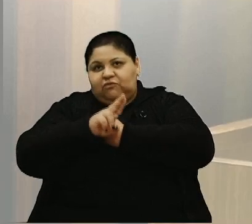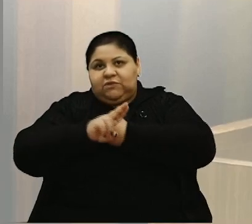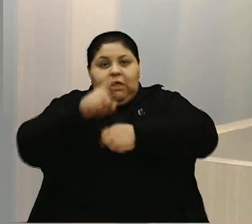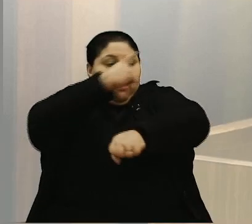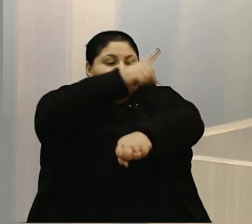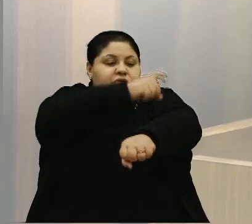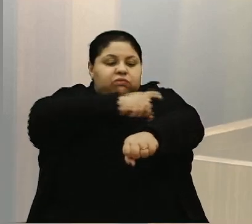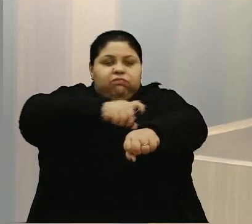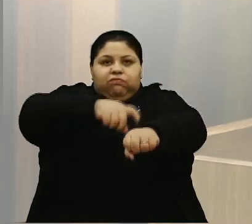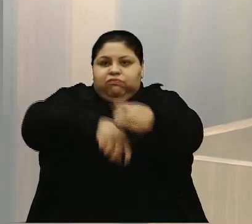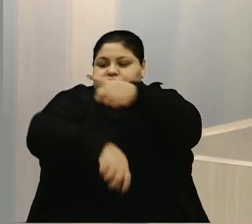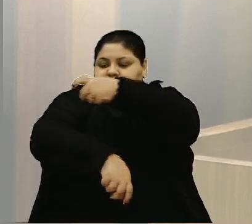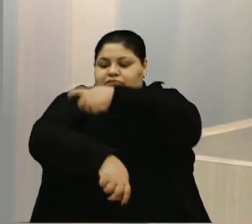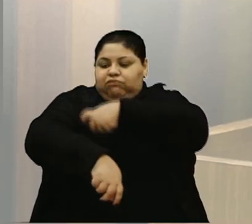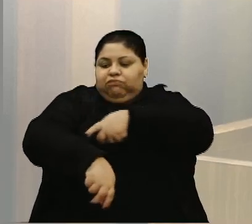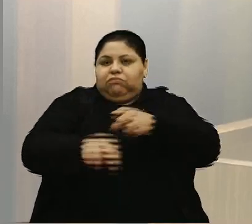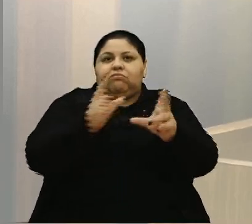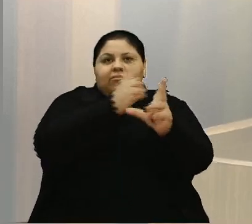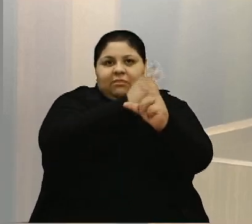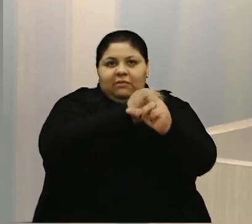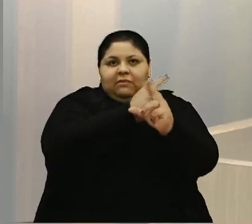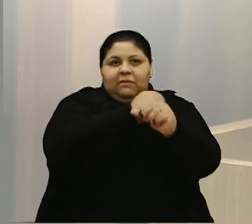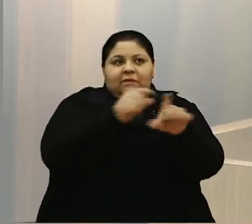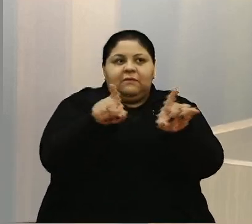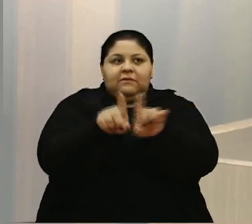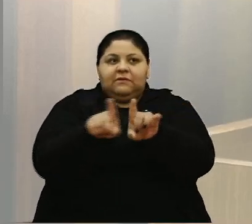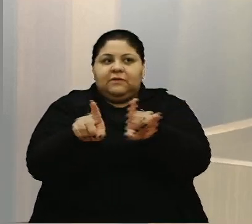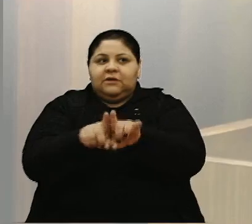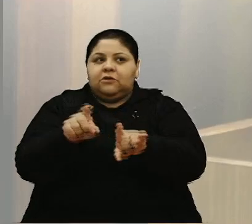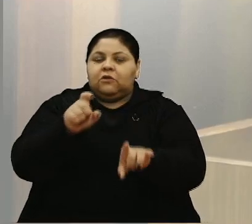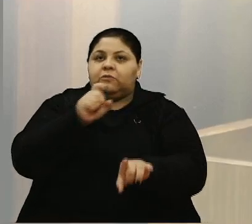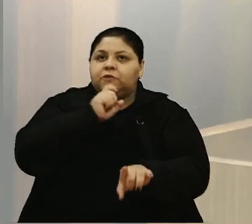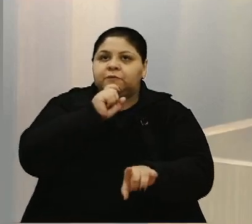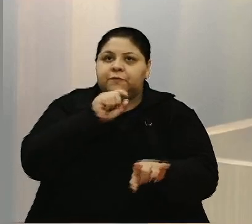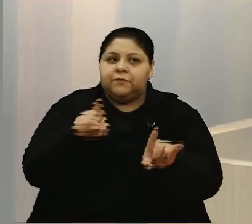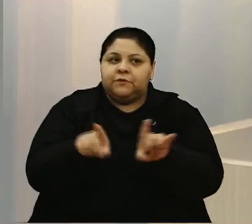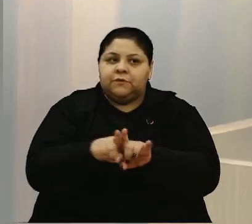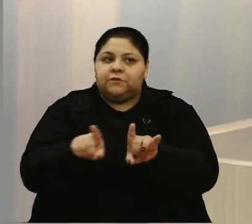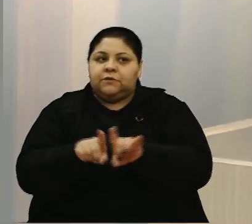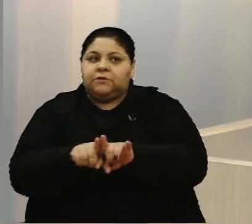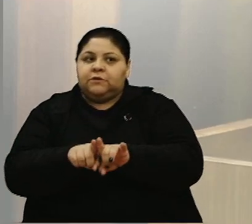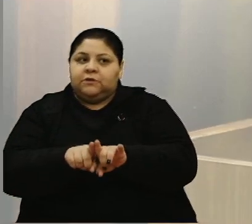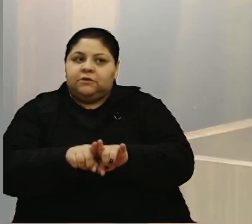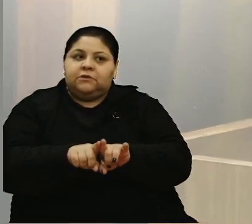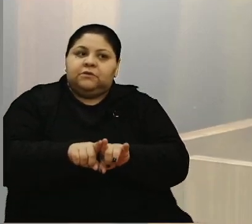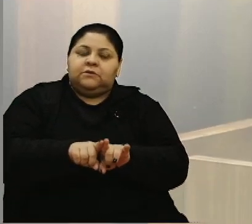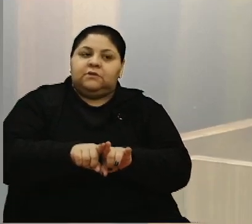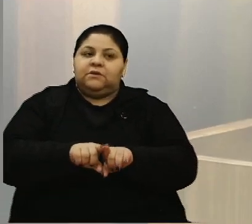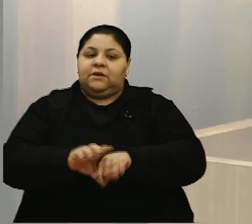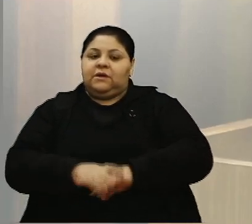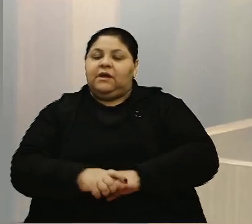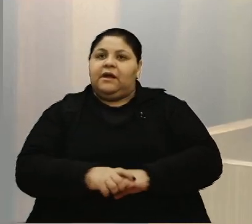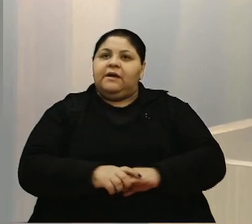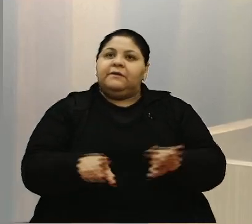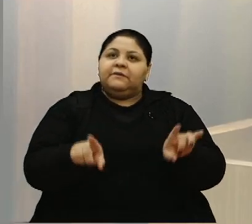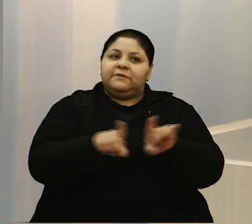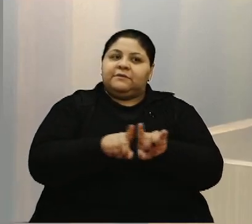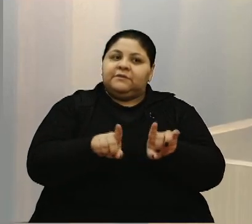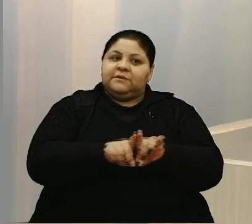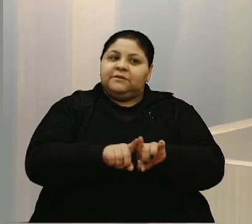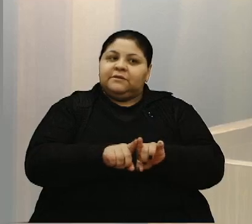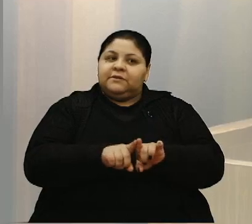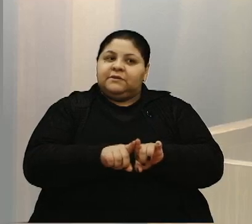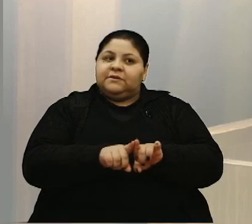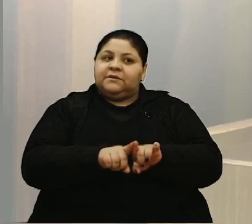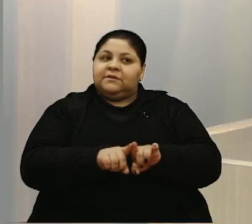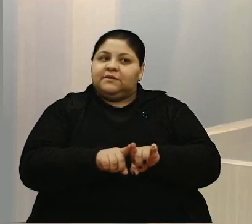gente tem a questão da dengue e a questão do inverno. A questão do inverno que, muito embora, e vocês já me